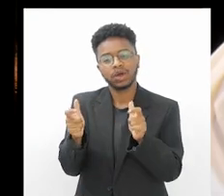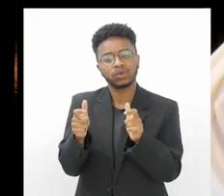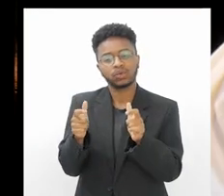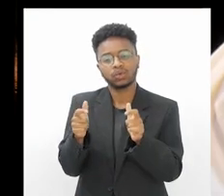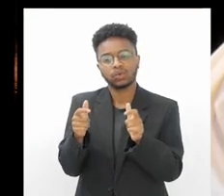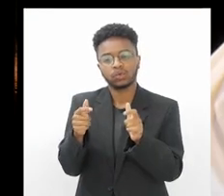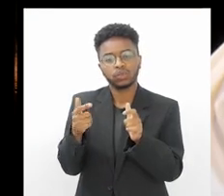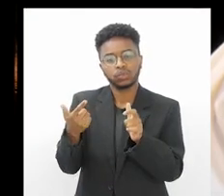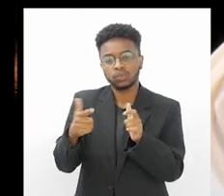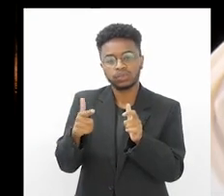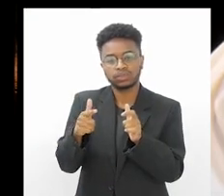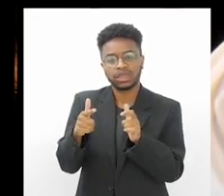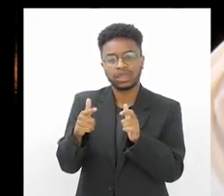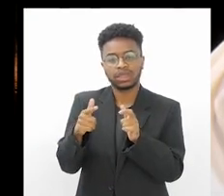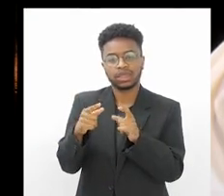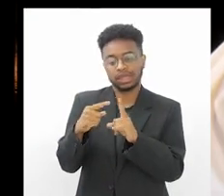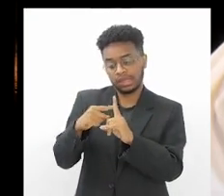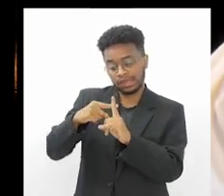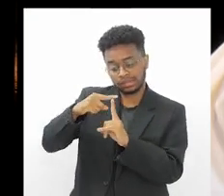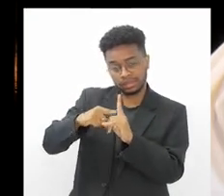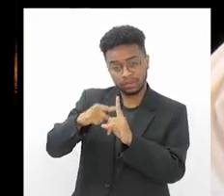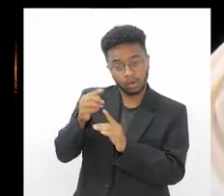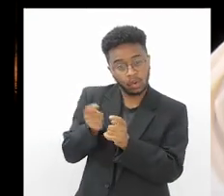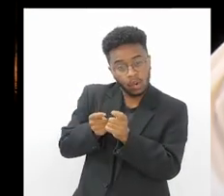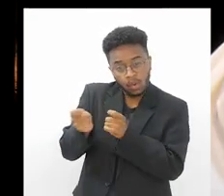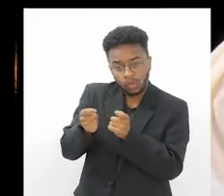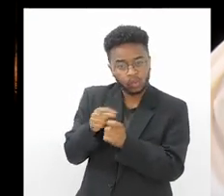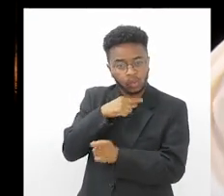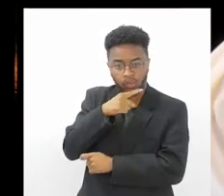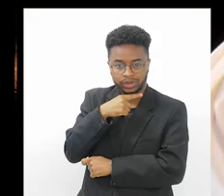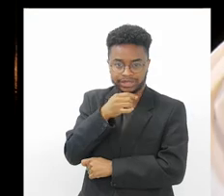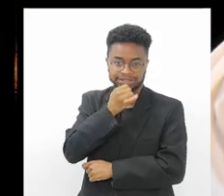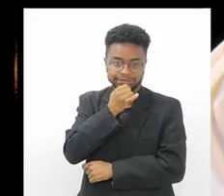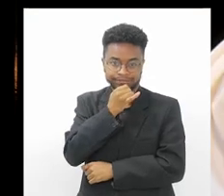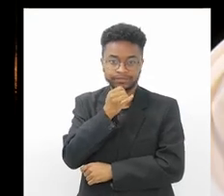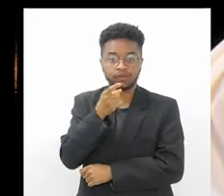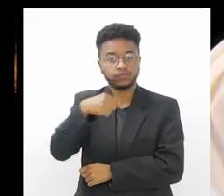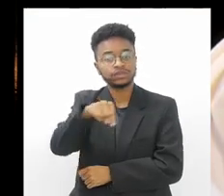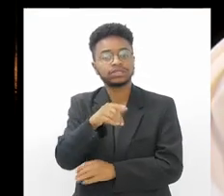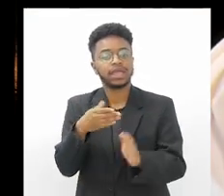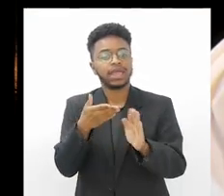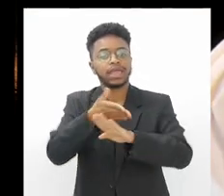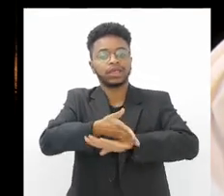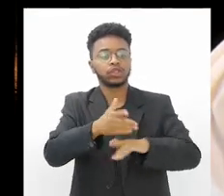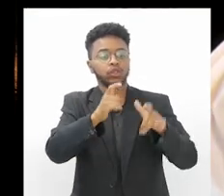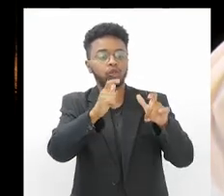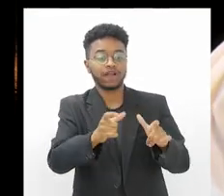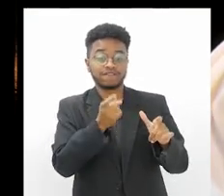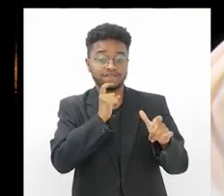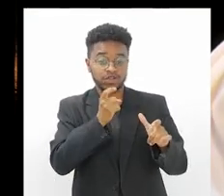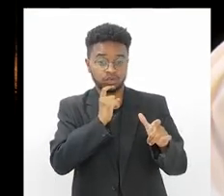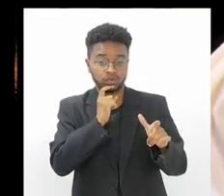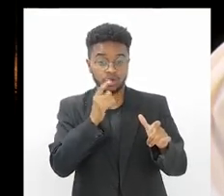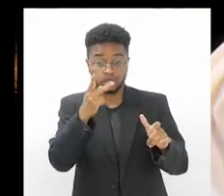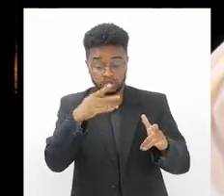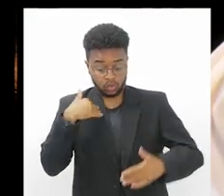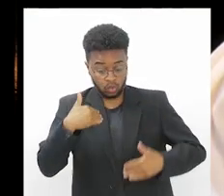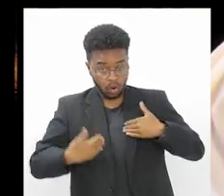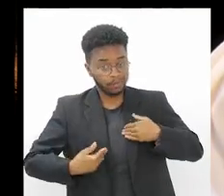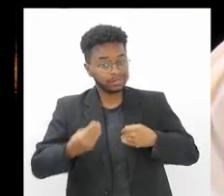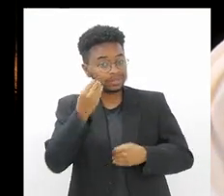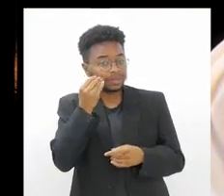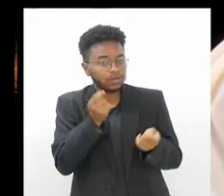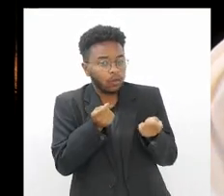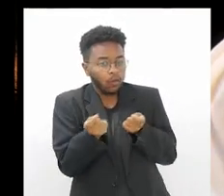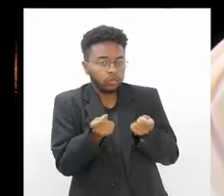deles não tem termorregulação. Ou uhum. seja, por exemplo, quando você vai em um lugar que está mais frio, o seu corpo ele tenta